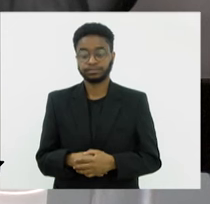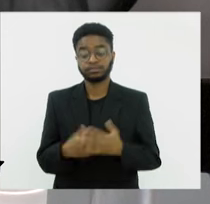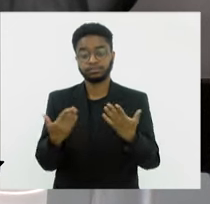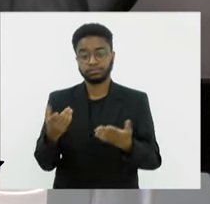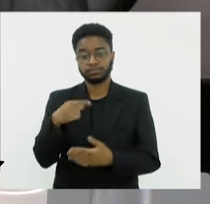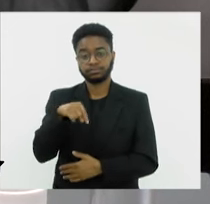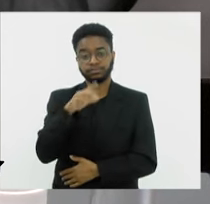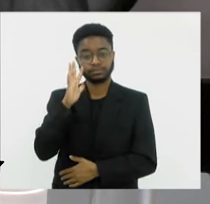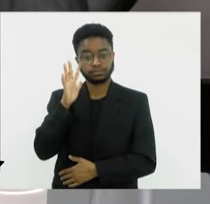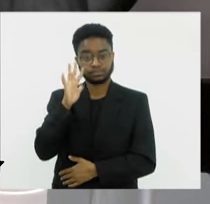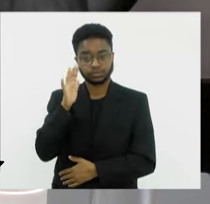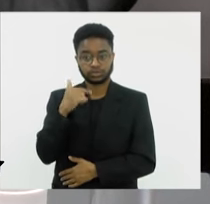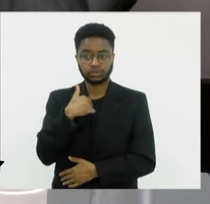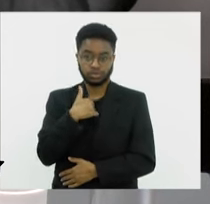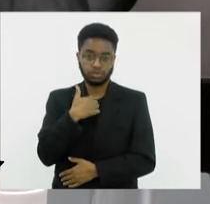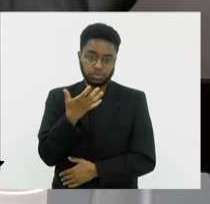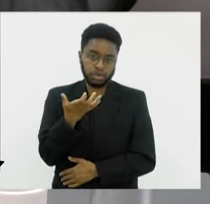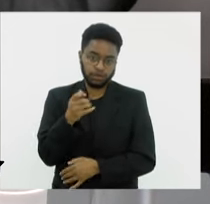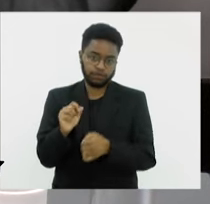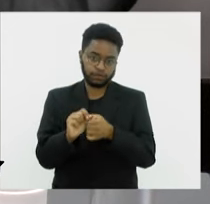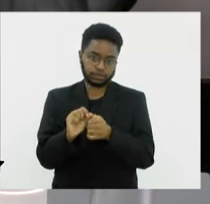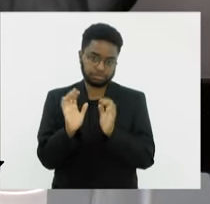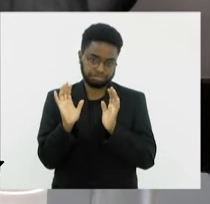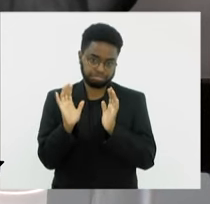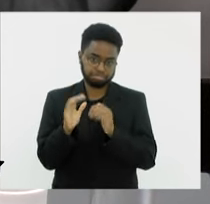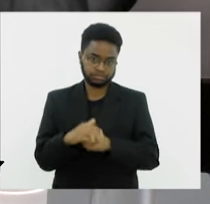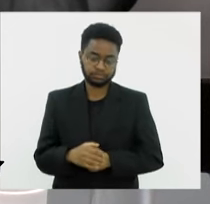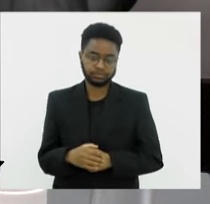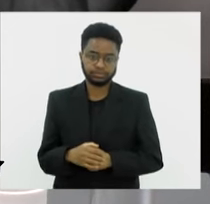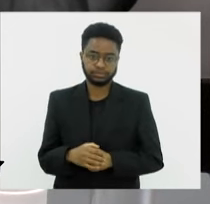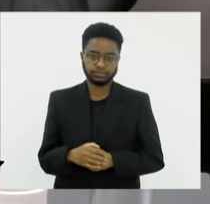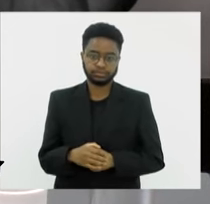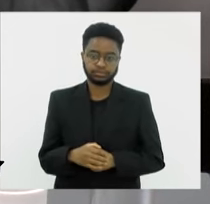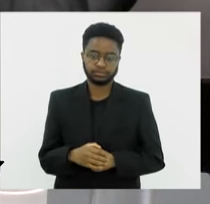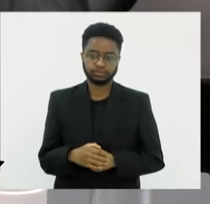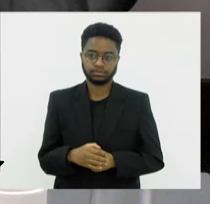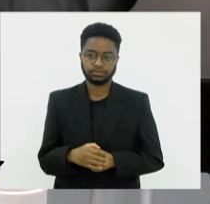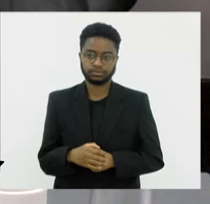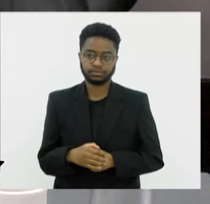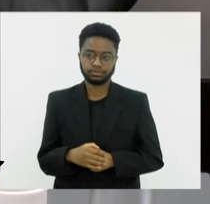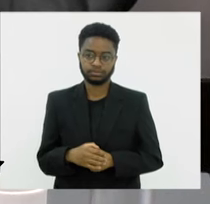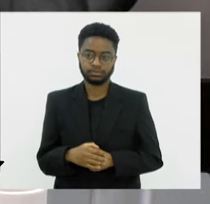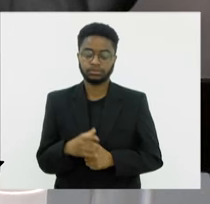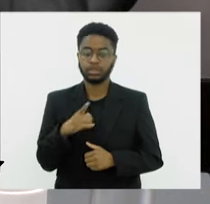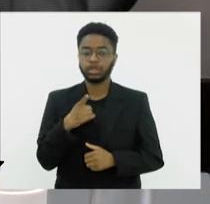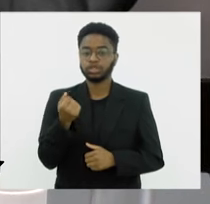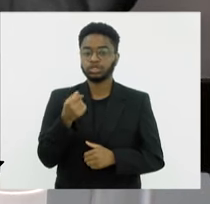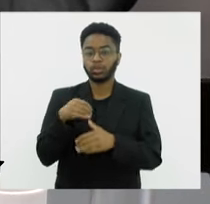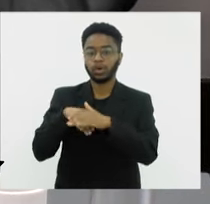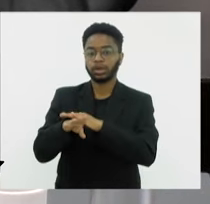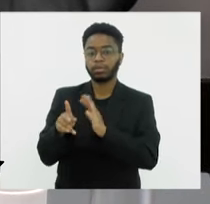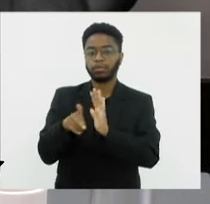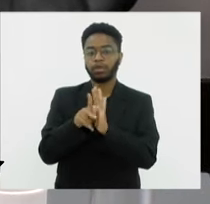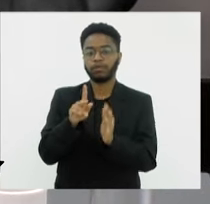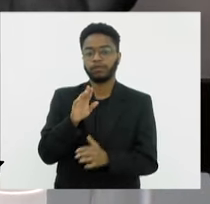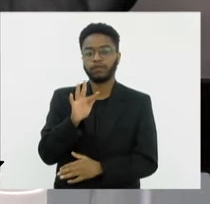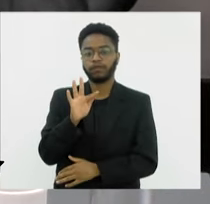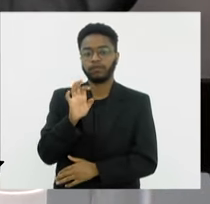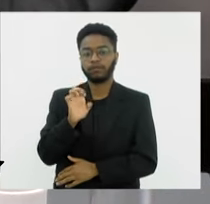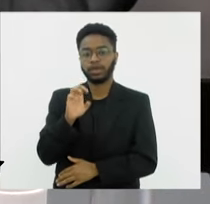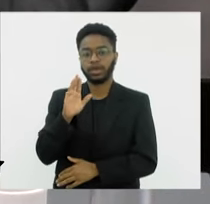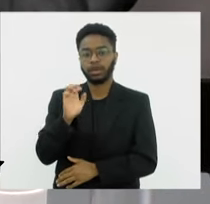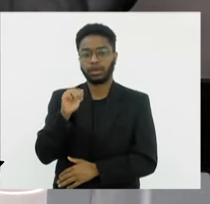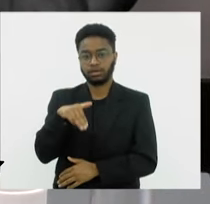Imagine, eu gostaria de fazer isso. Pego lá o que está contingenciado do FECAM,